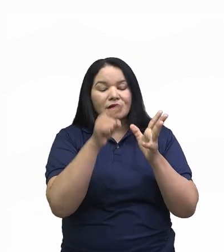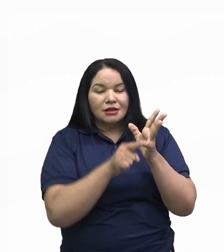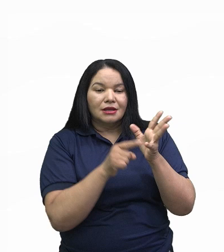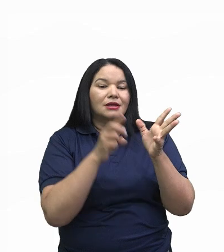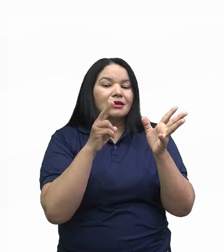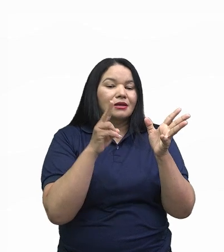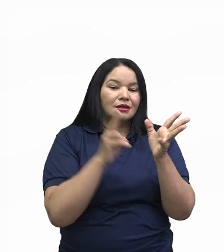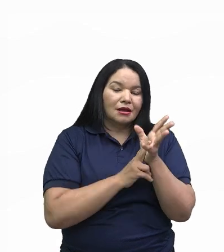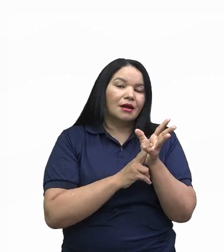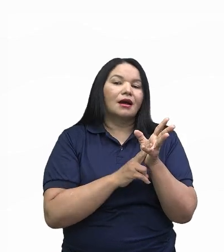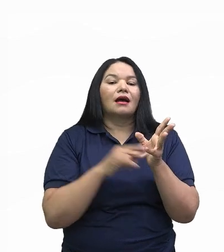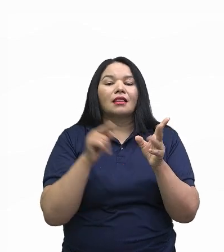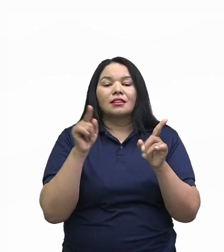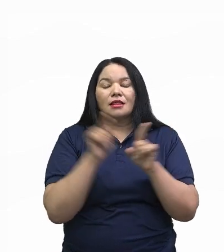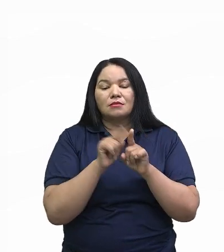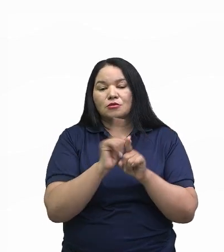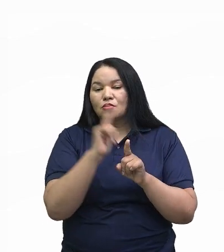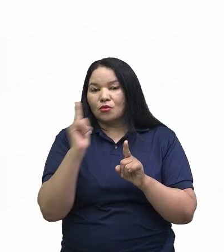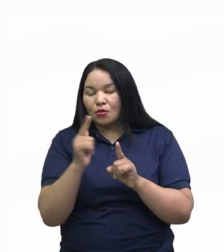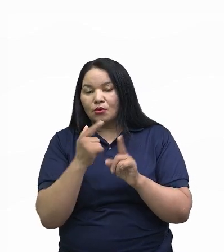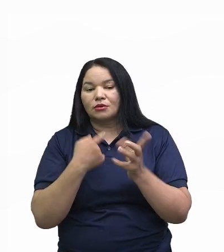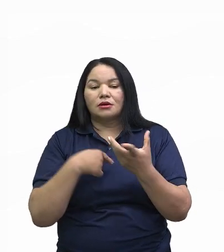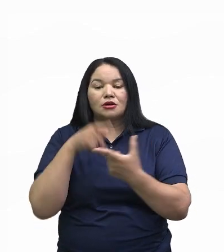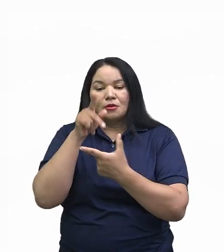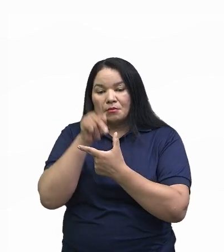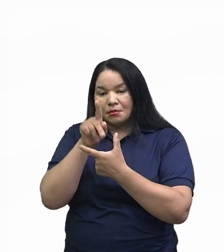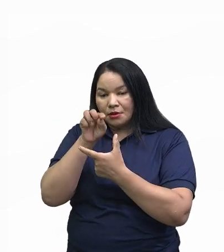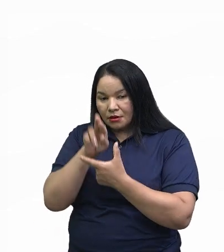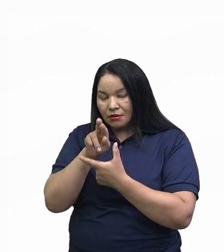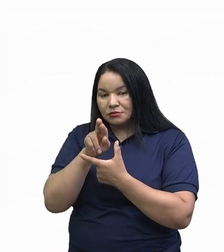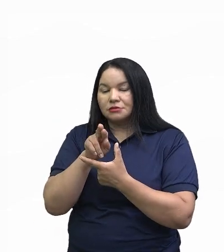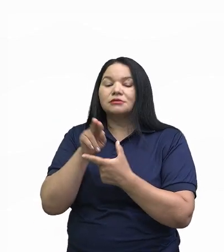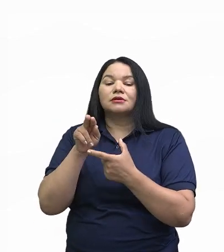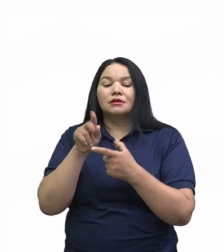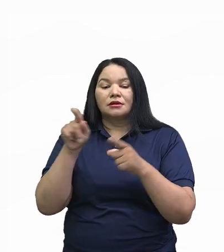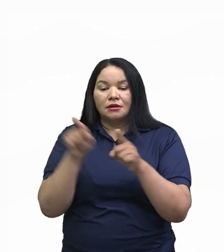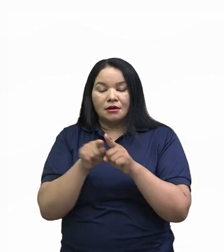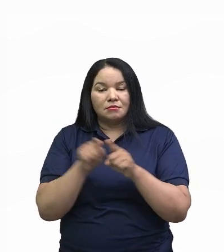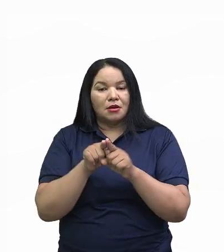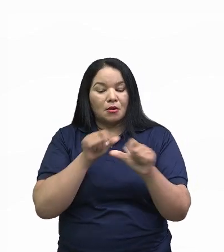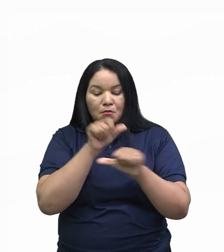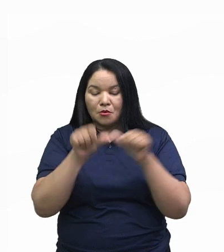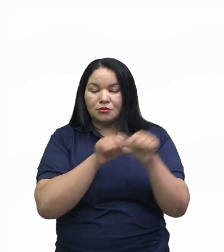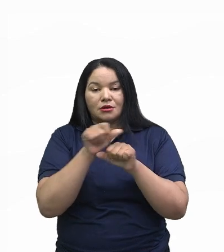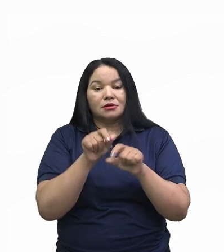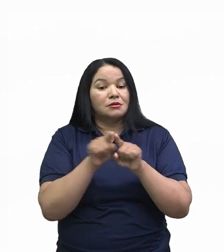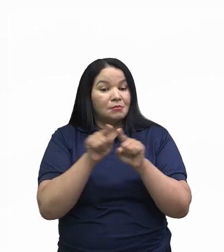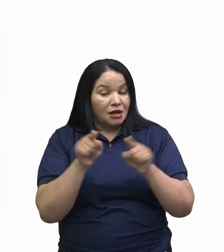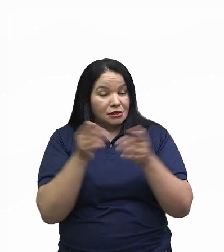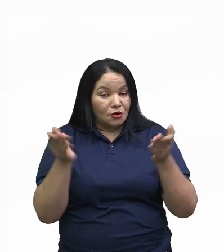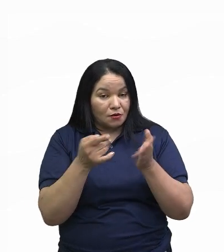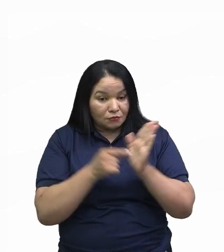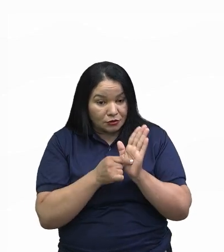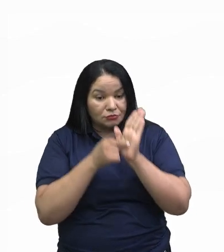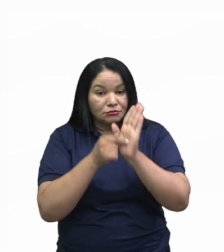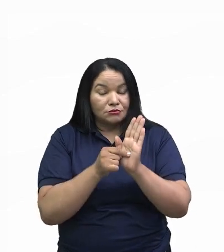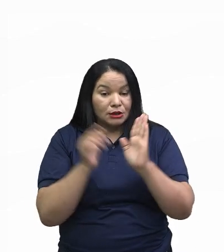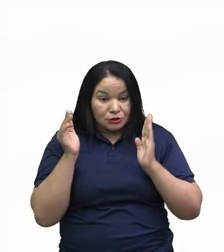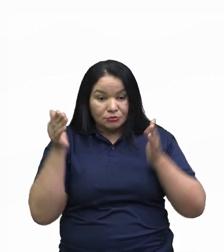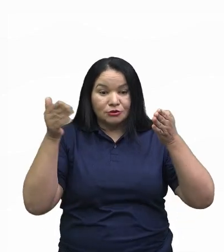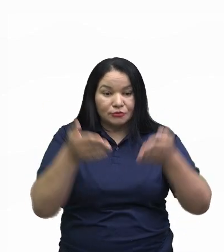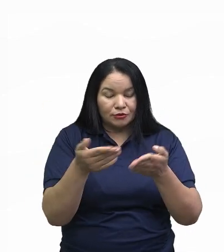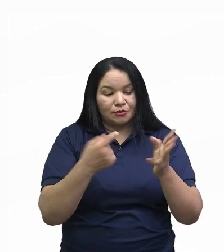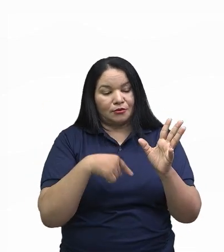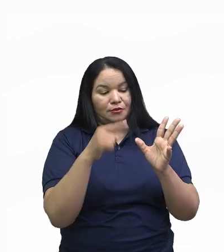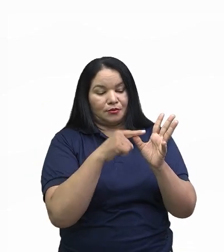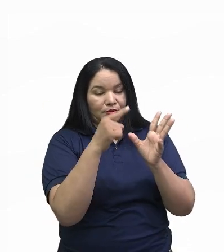outras, as paroxítonas, por exemplo, né, tiveram algumas mudanças. Mas aqui a gente vai tratar especificamente do